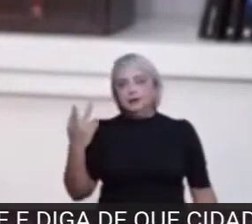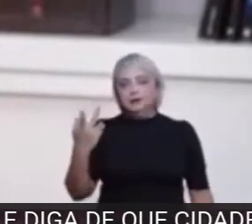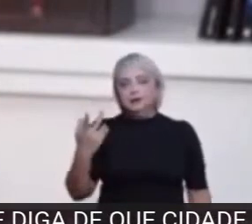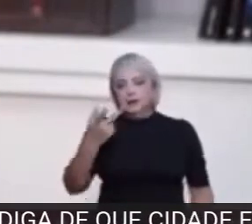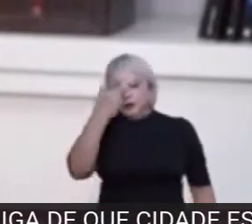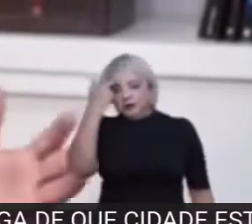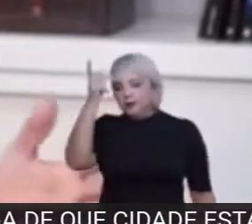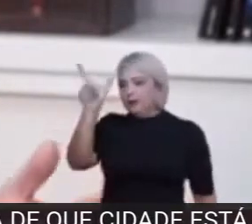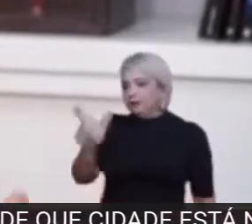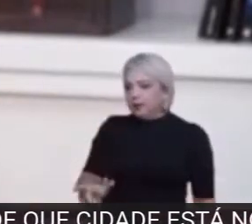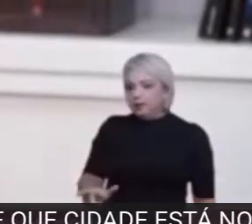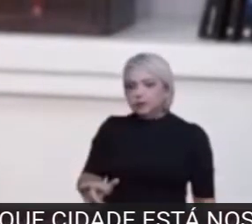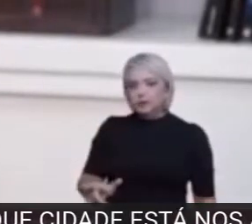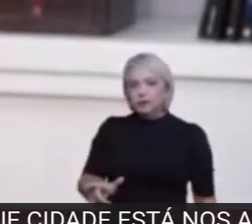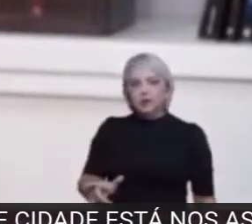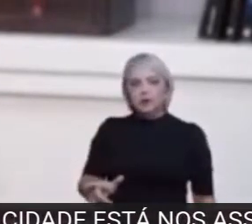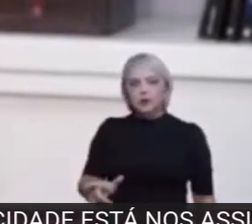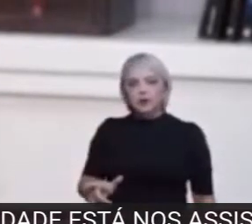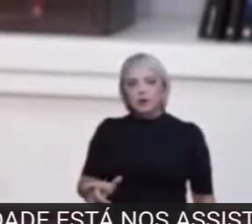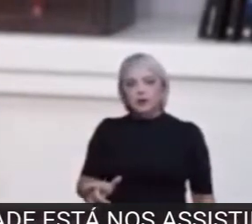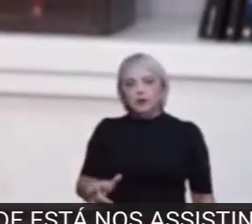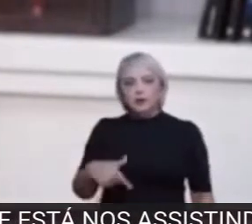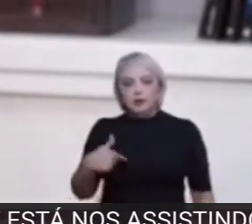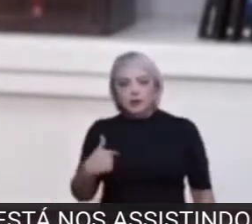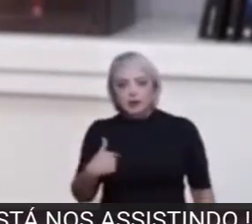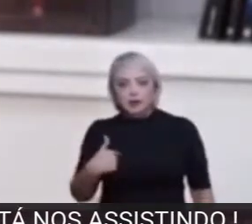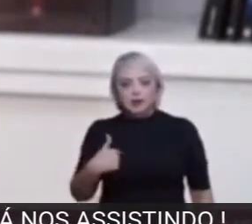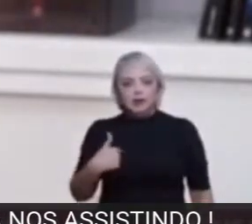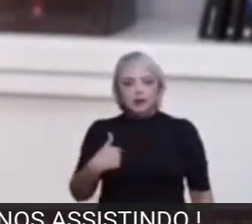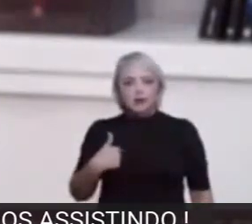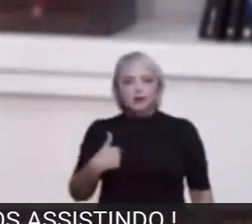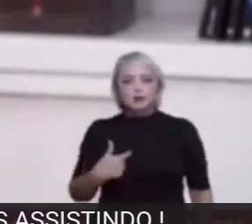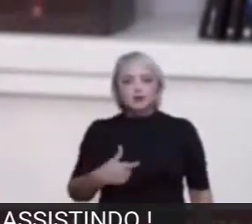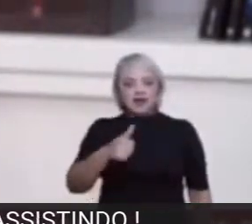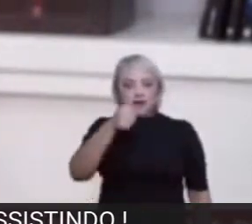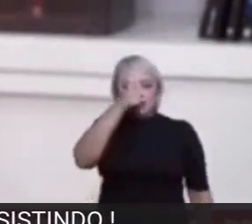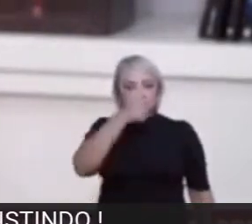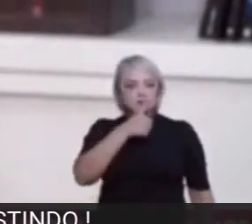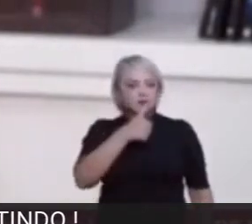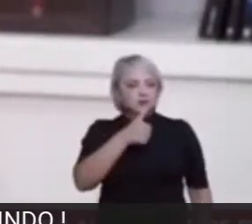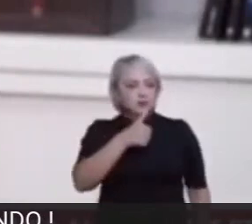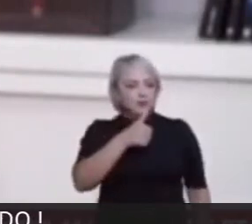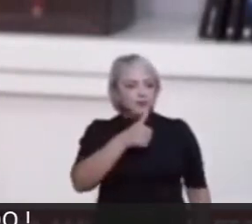mandou crucificar Cristo foi um herói. Sabe? Eu